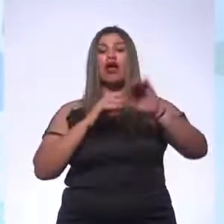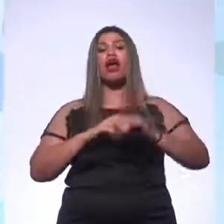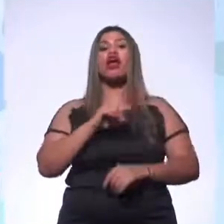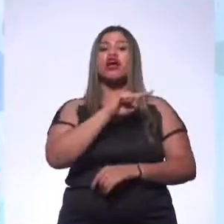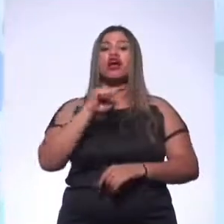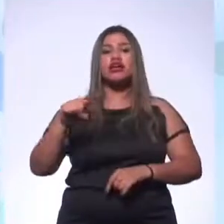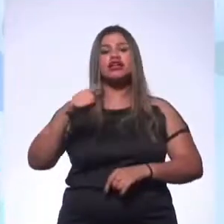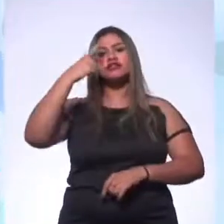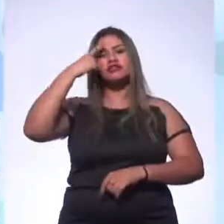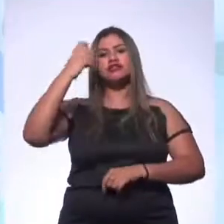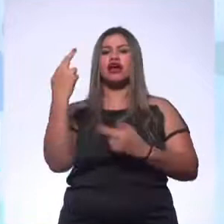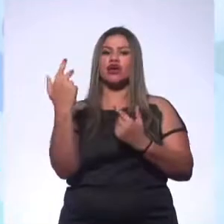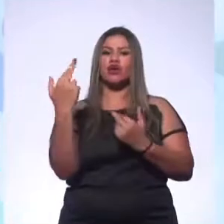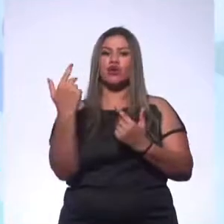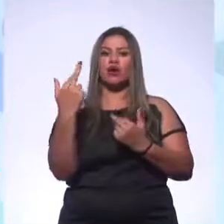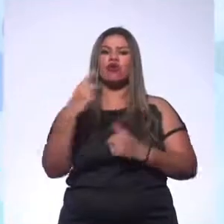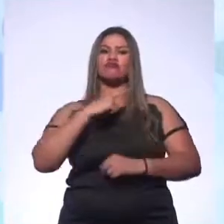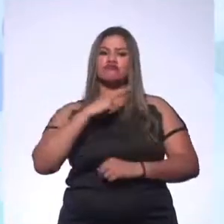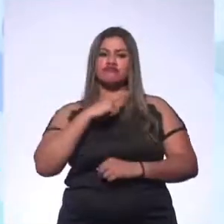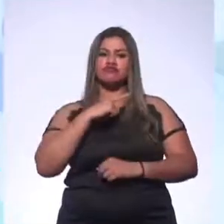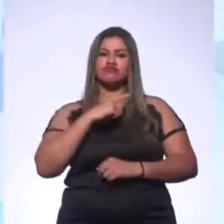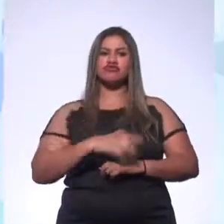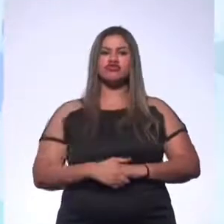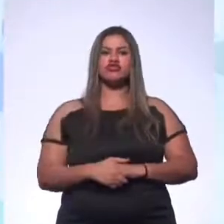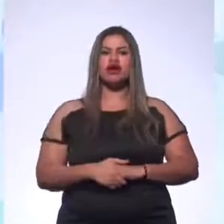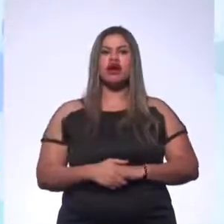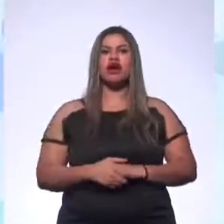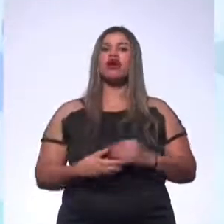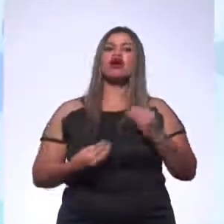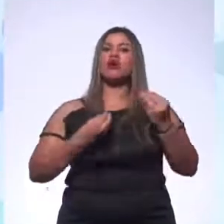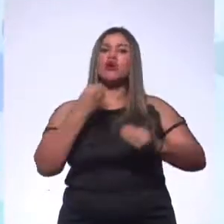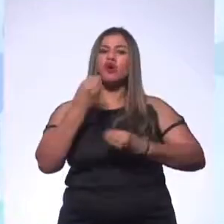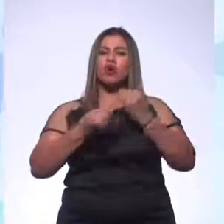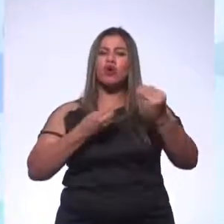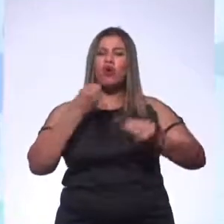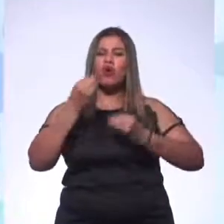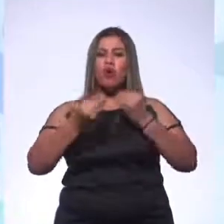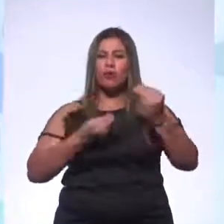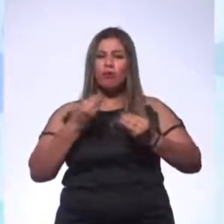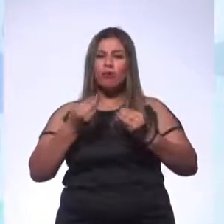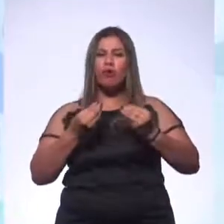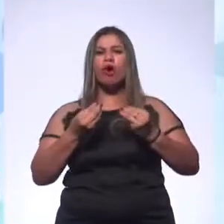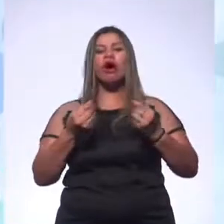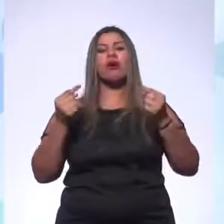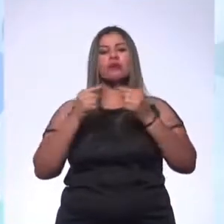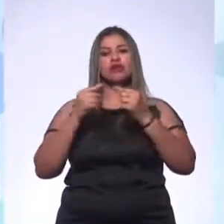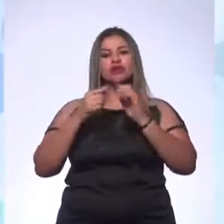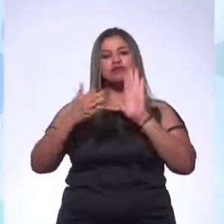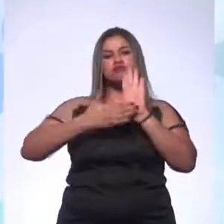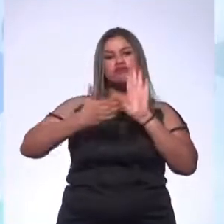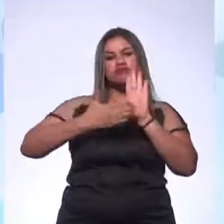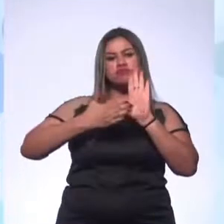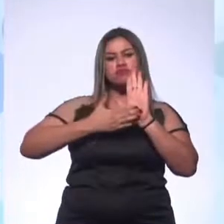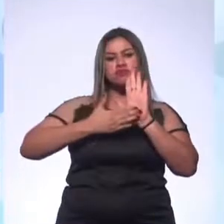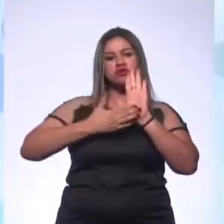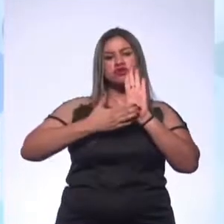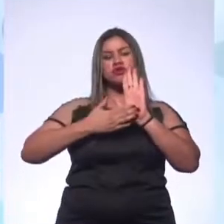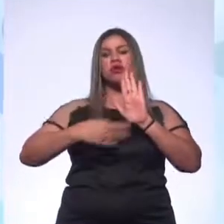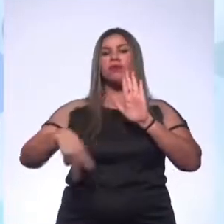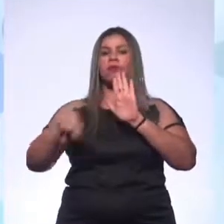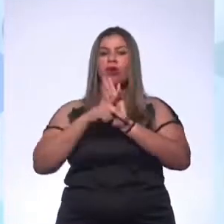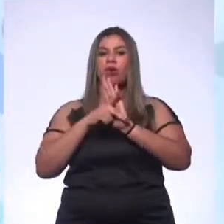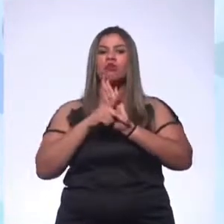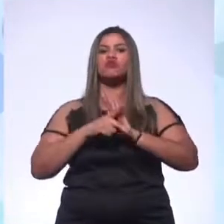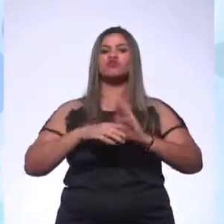essa mesma ideologia que o Stalin também propôs, né, estabeleceu também no